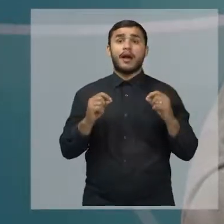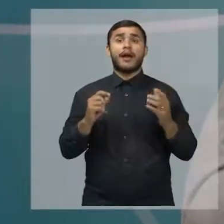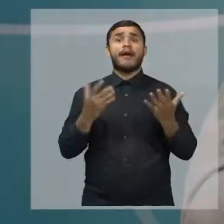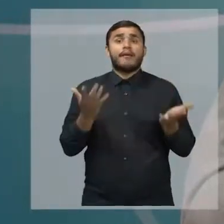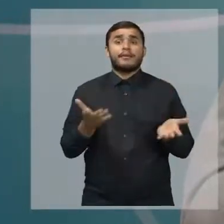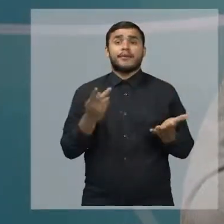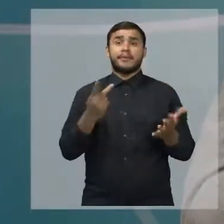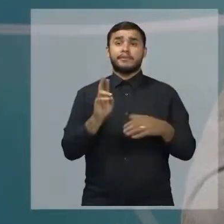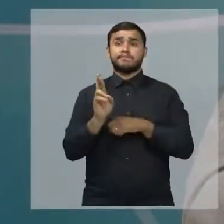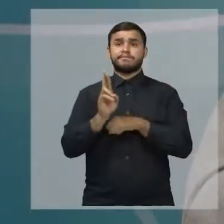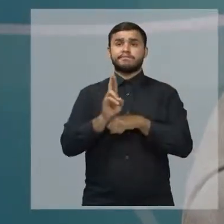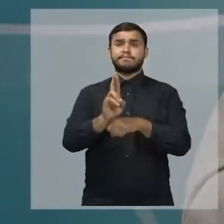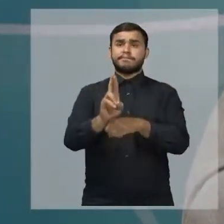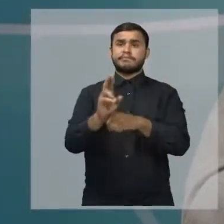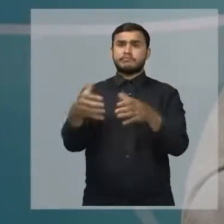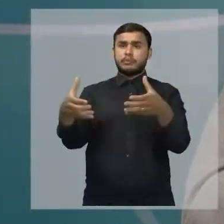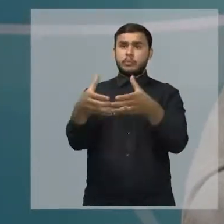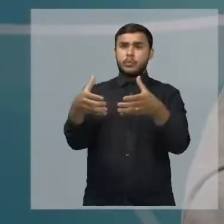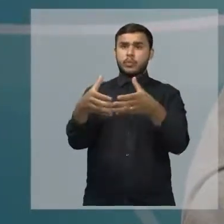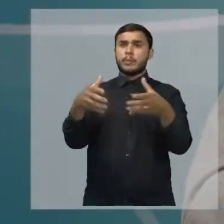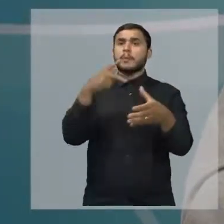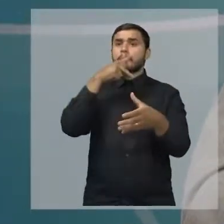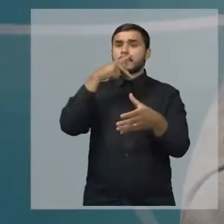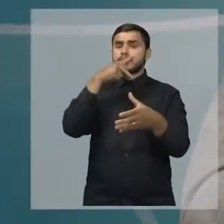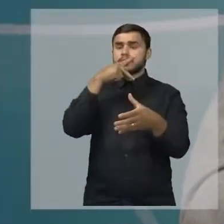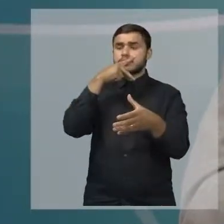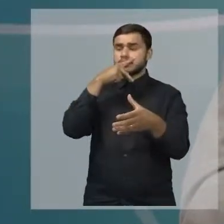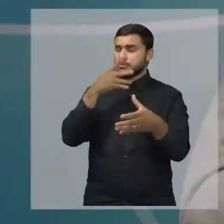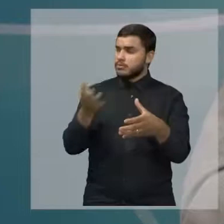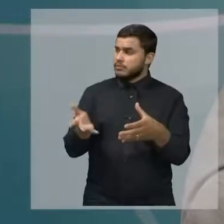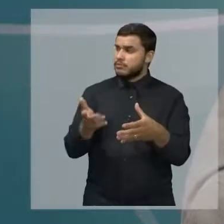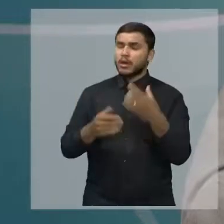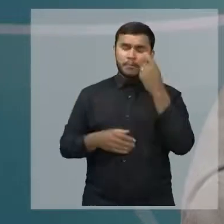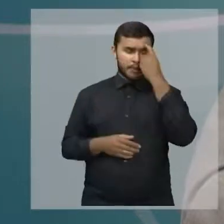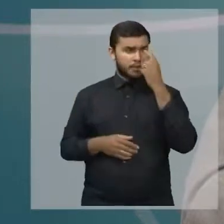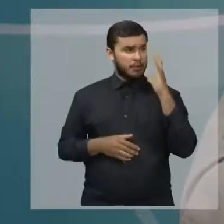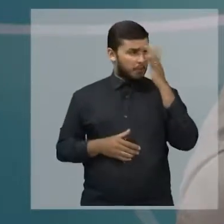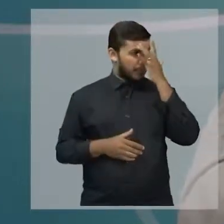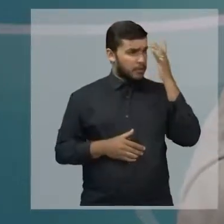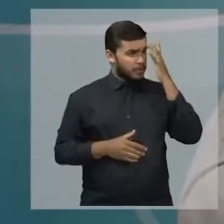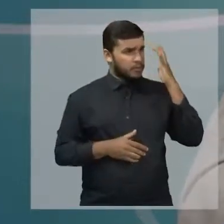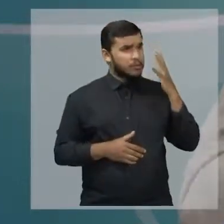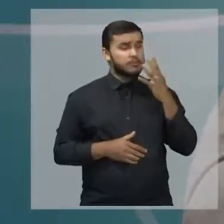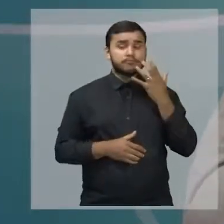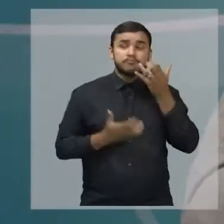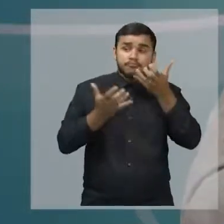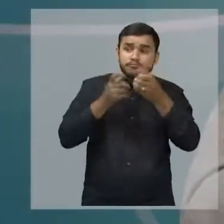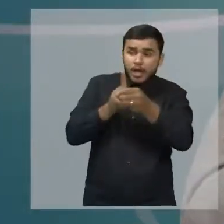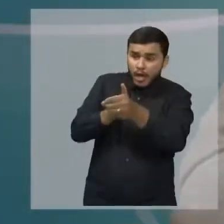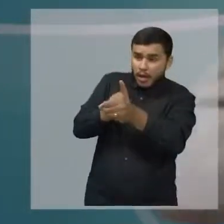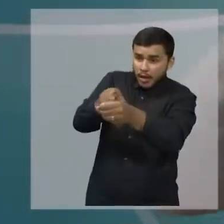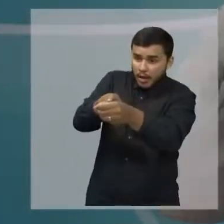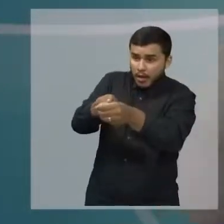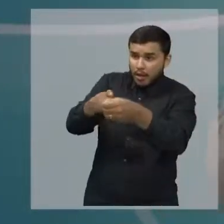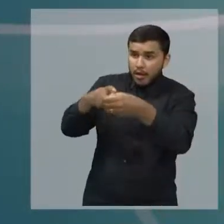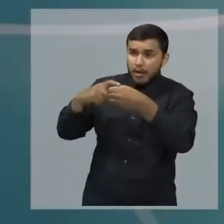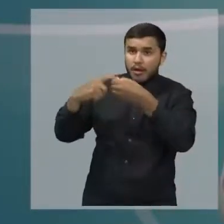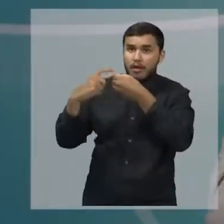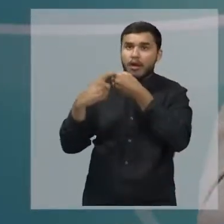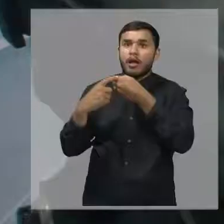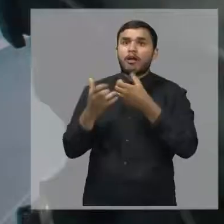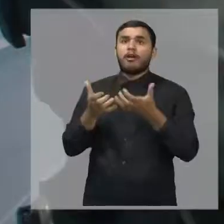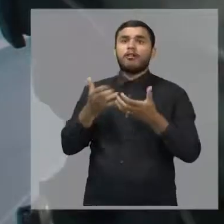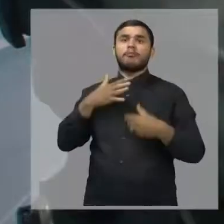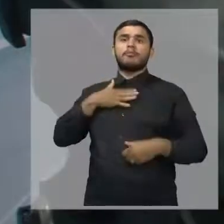desencanto com a função representativa, até porque é muito difícil você imaginar as pessoas procurando um partido para se representar. Hoje, você vê com